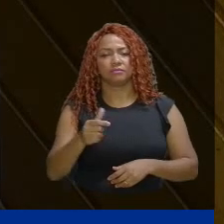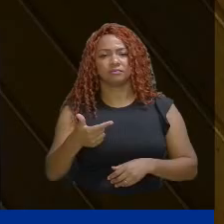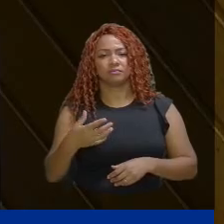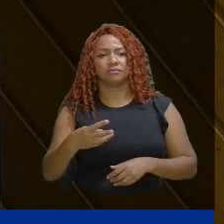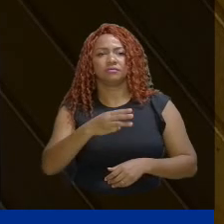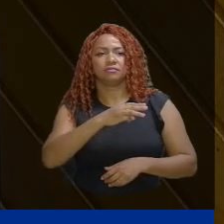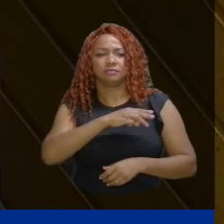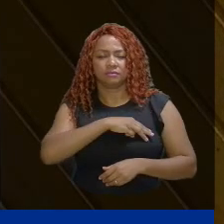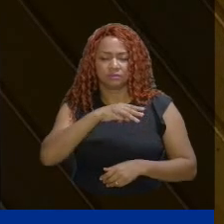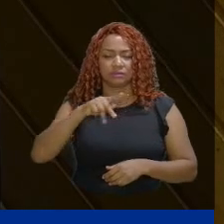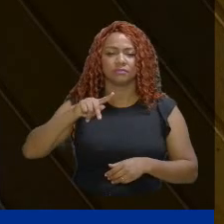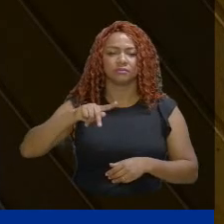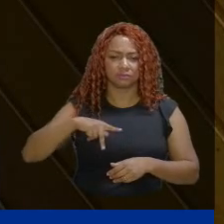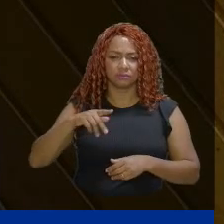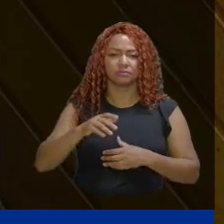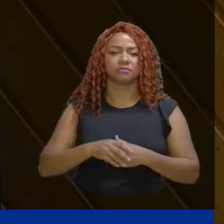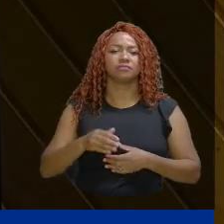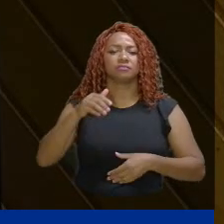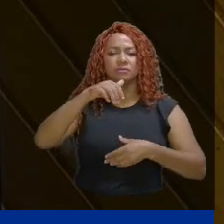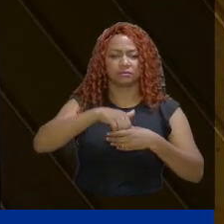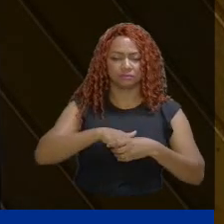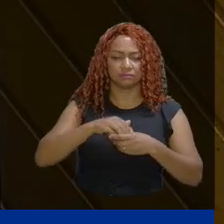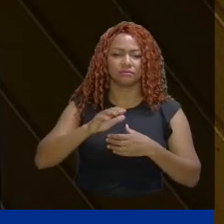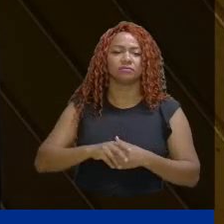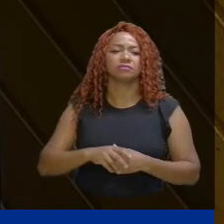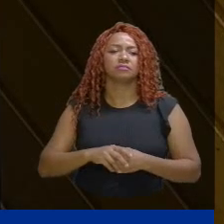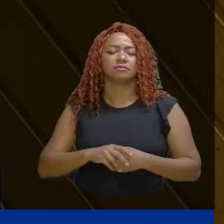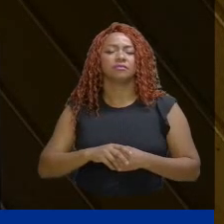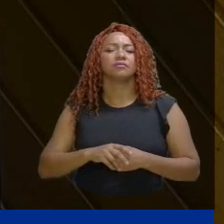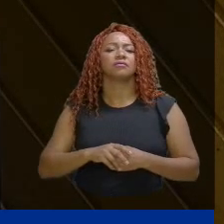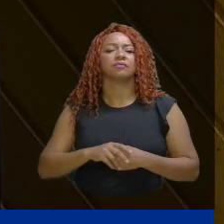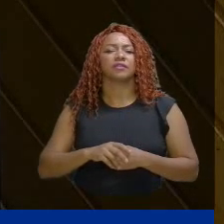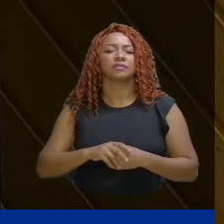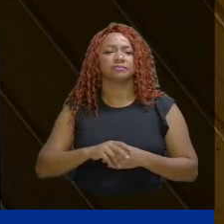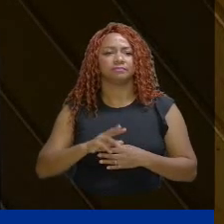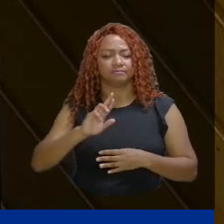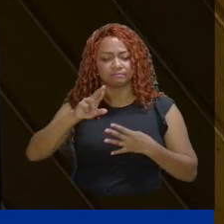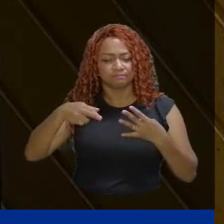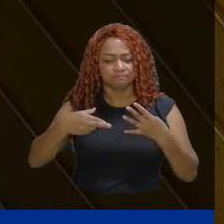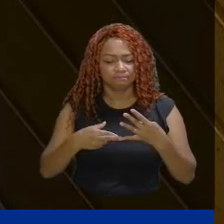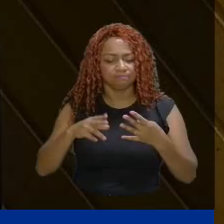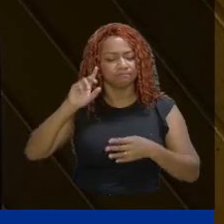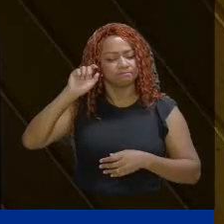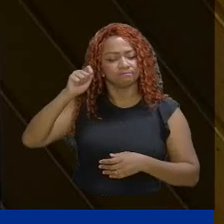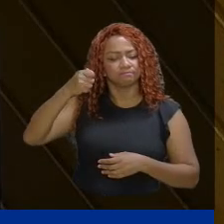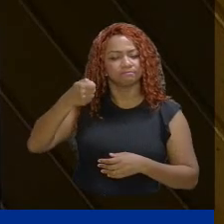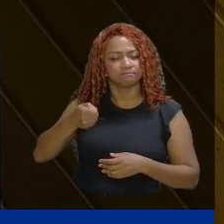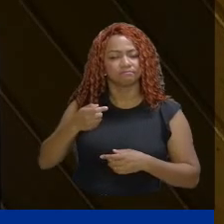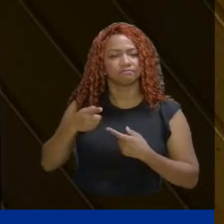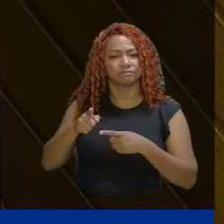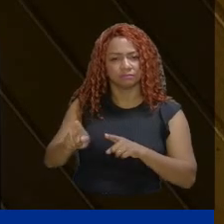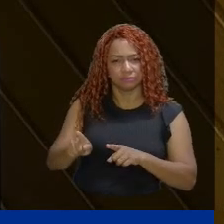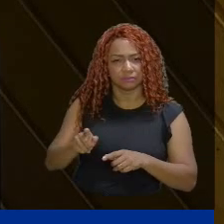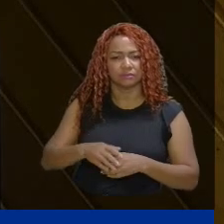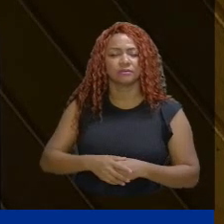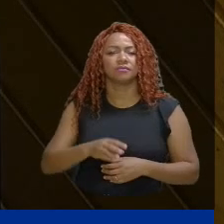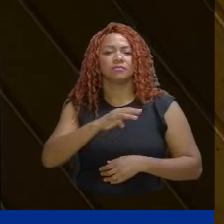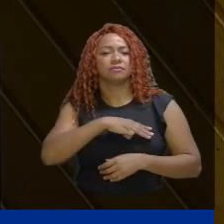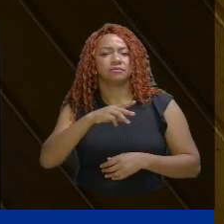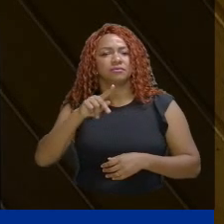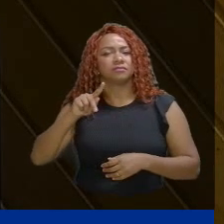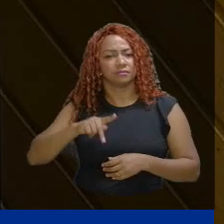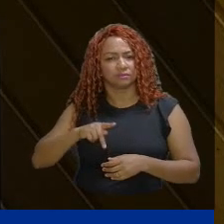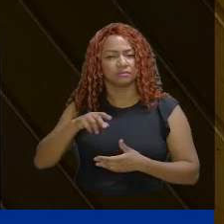12/9/2024, o Ministério Público Eleitoral interpôs agravo de instrumento contra a decisão do relator. No recurso, o Ministério Público